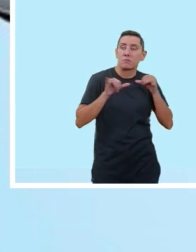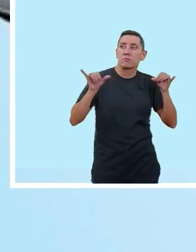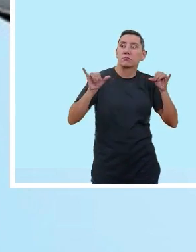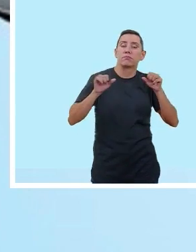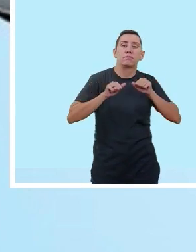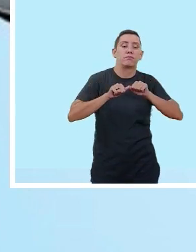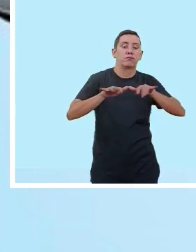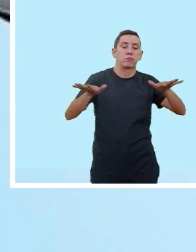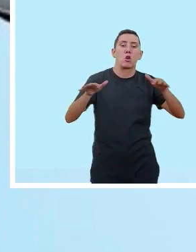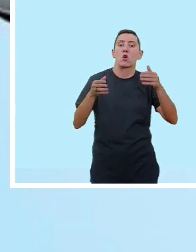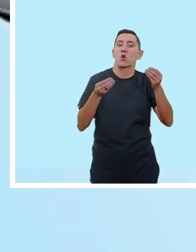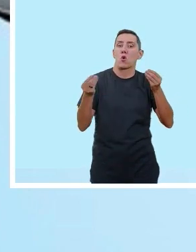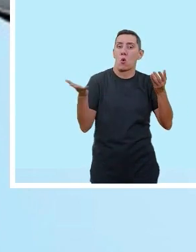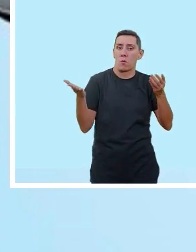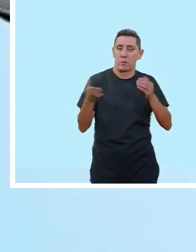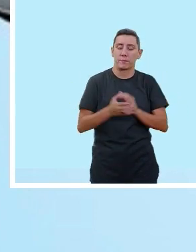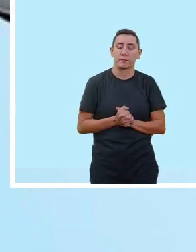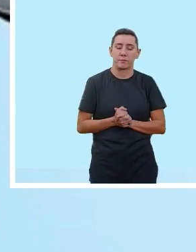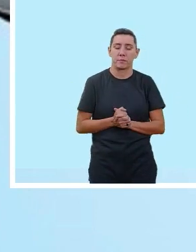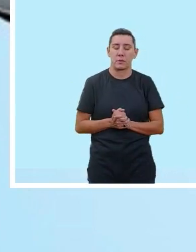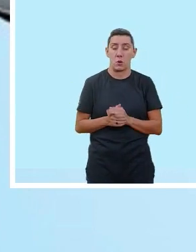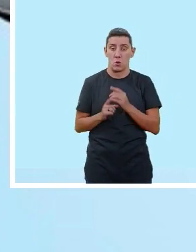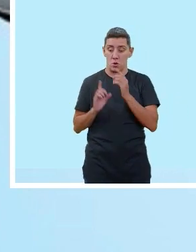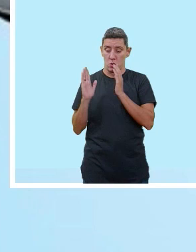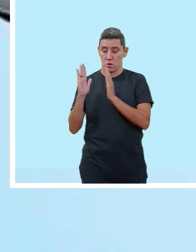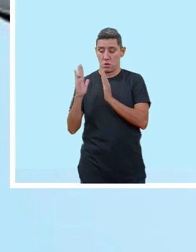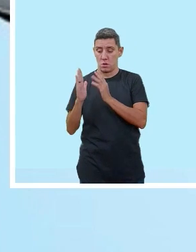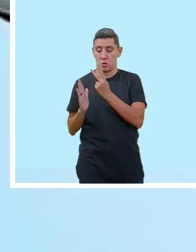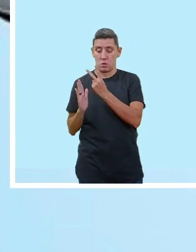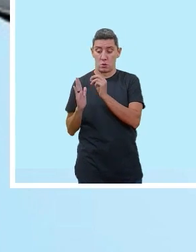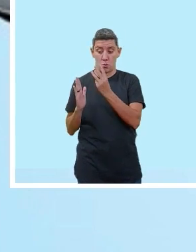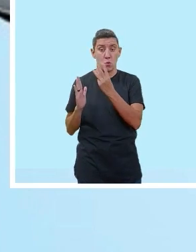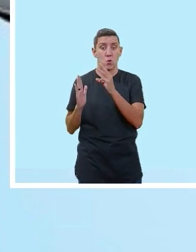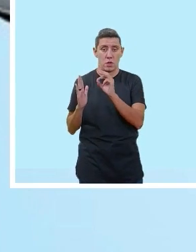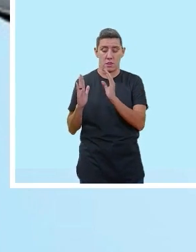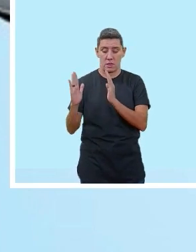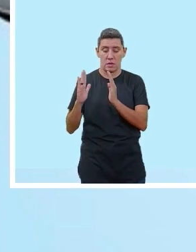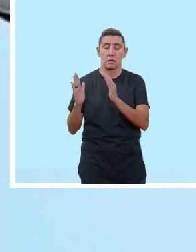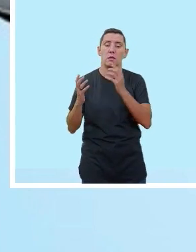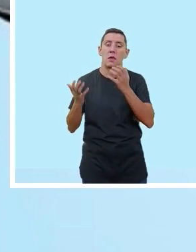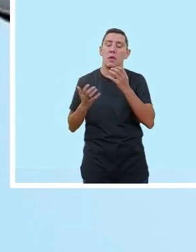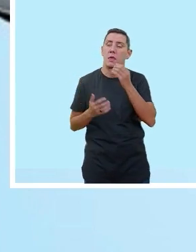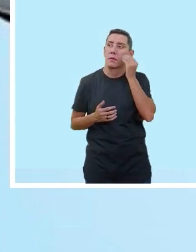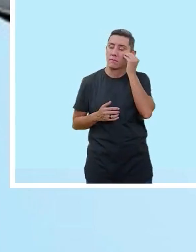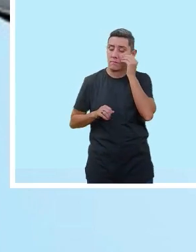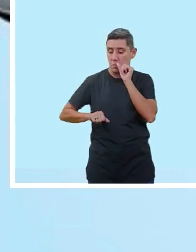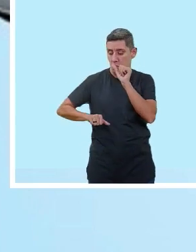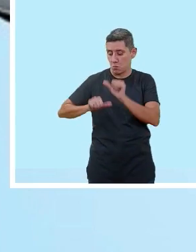para 2030, a gente já tem que ter uma capacidade de geração